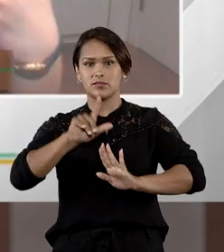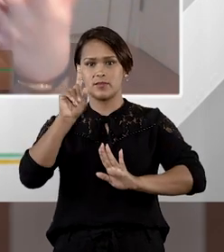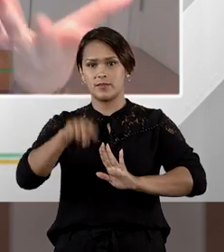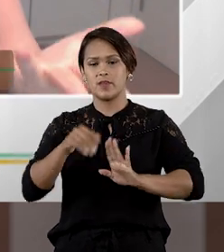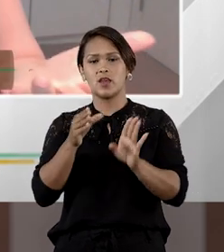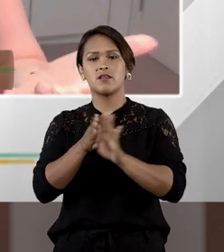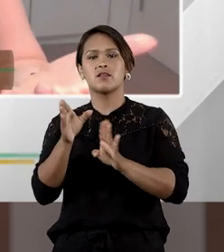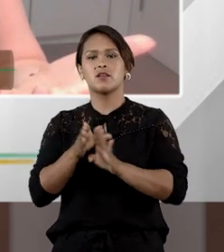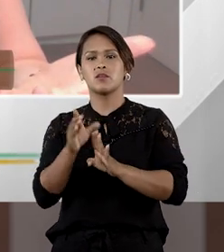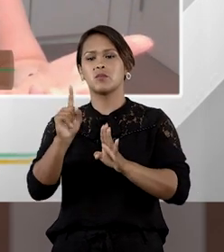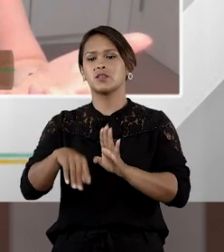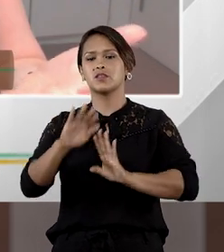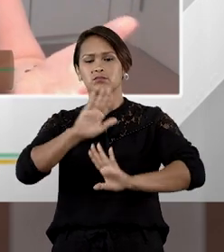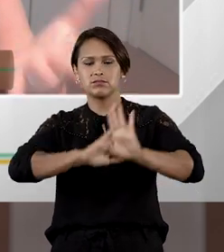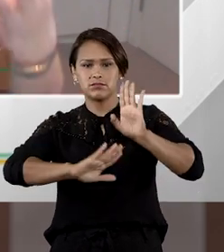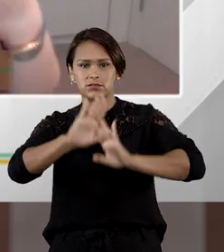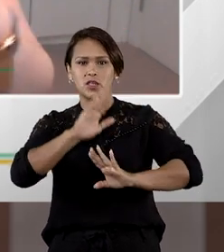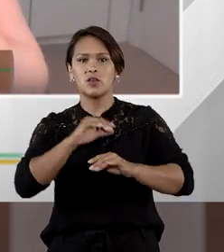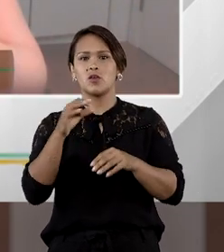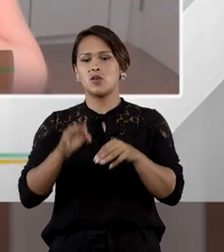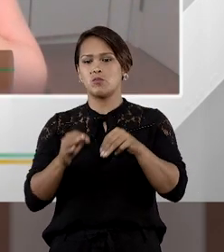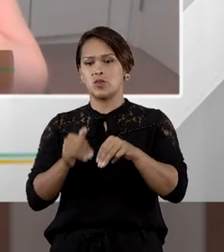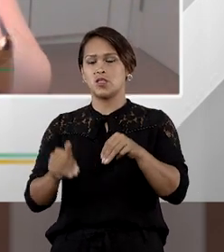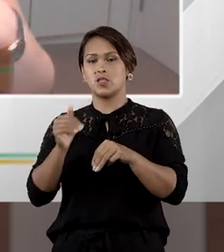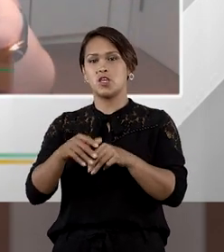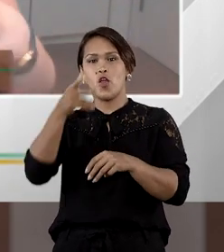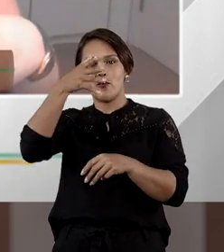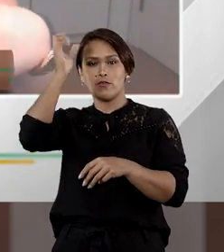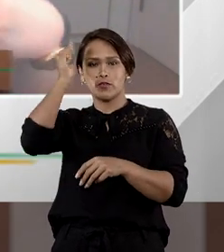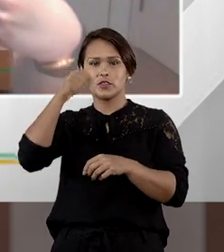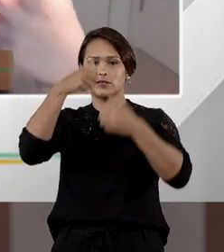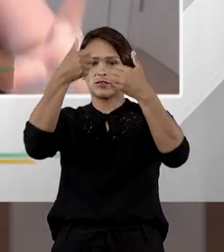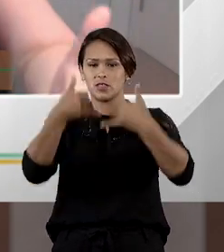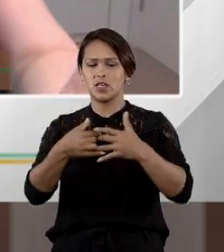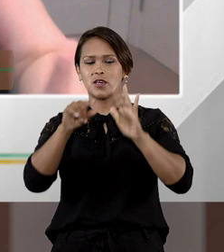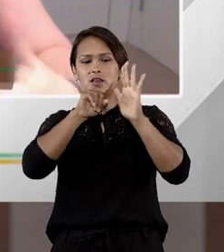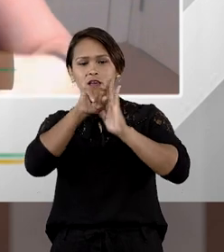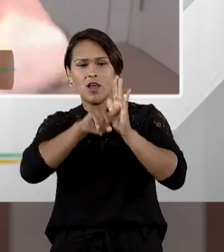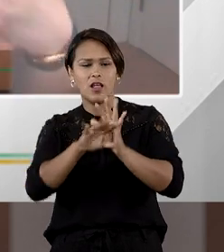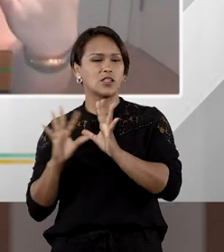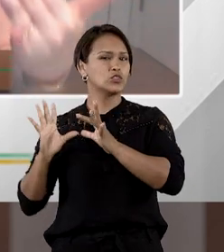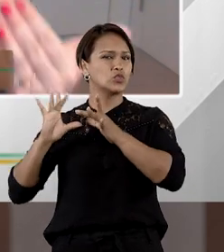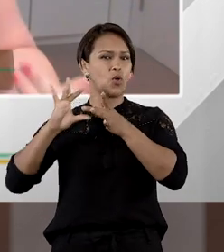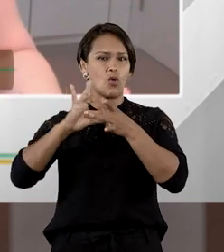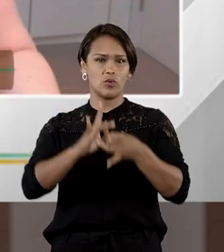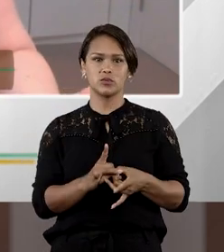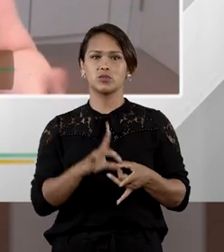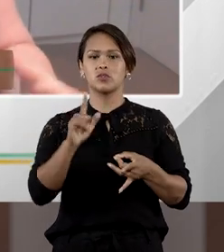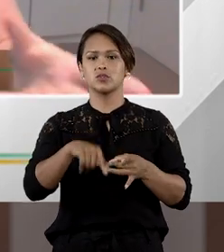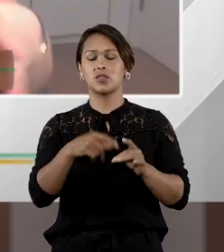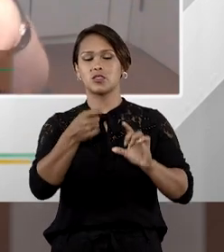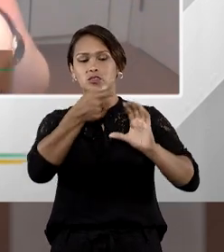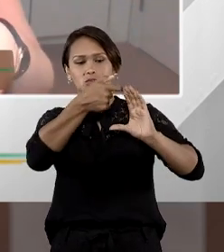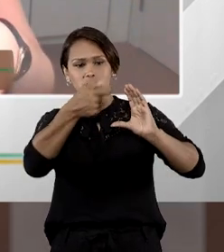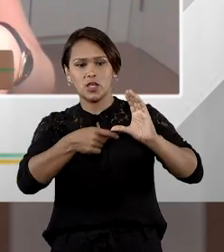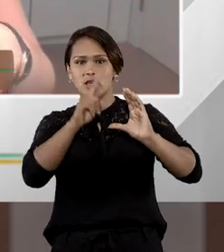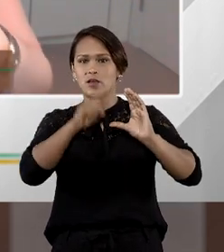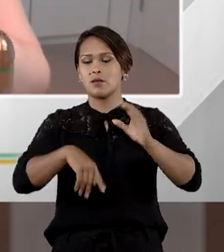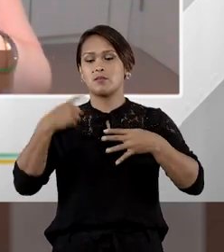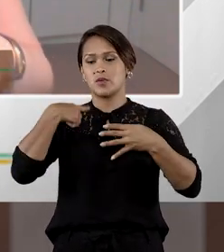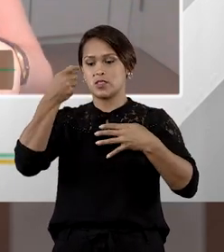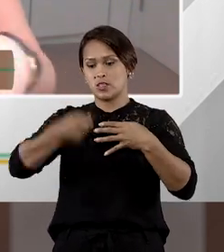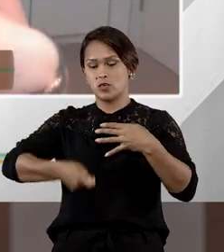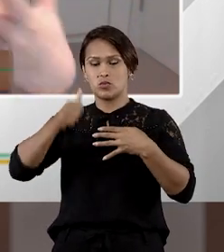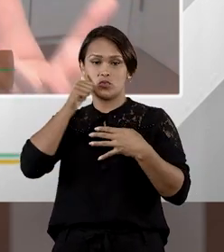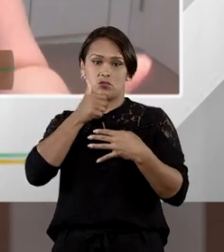a recomendação, aliás, é cautelosa, né, o ministro Fux foi muito feliz, ele falou, olha, tem que analisar o contexto considerando esses critérios, mas é o juiz,